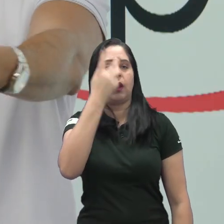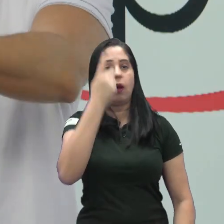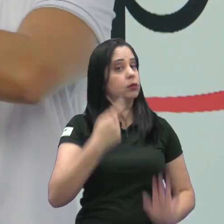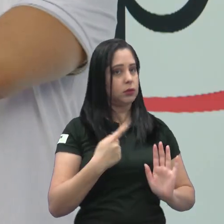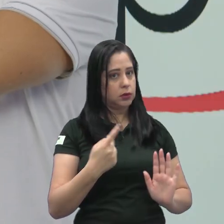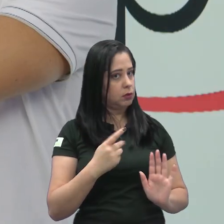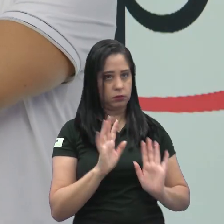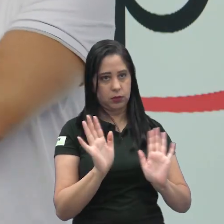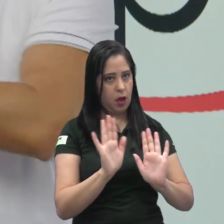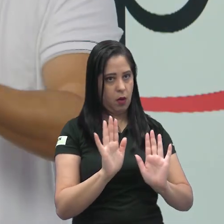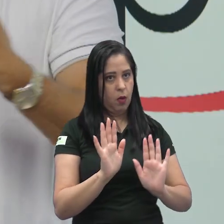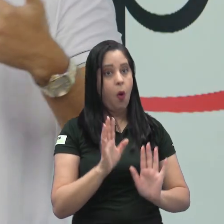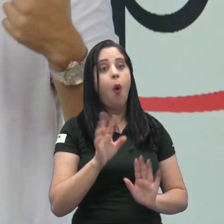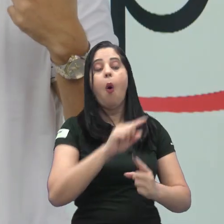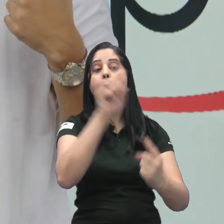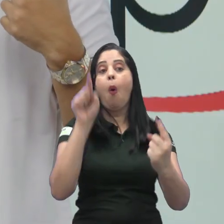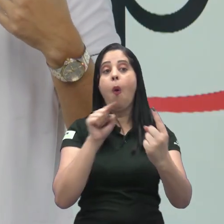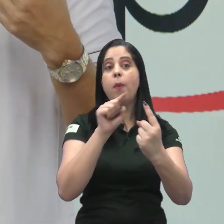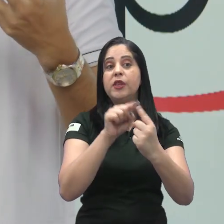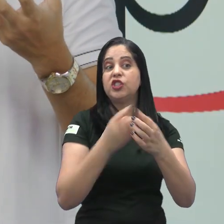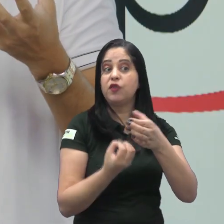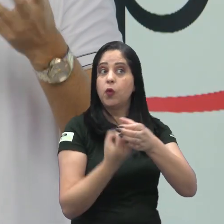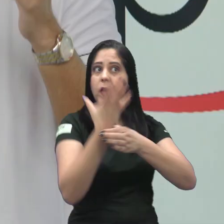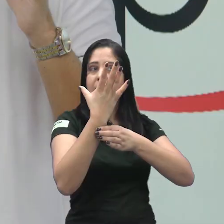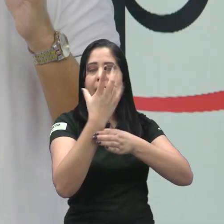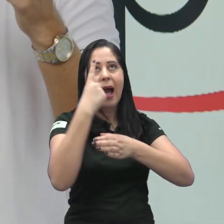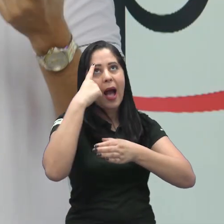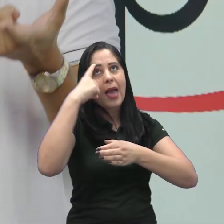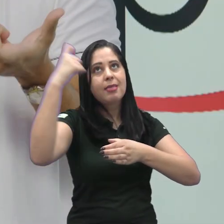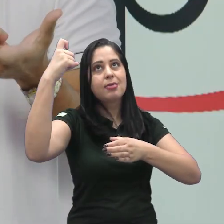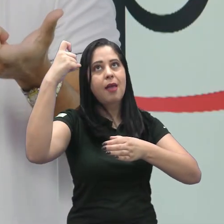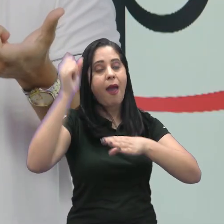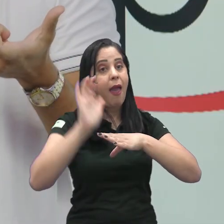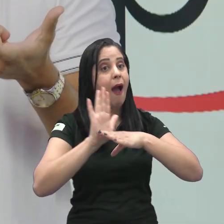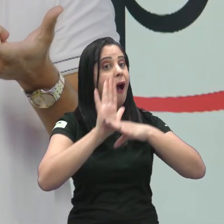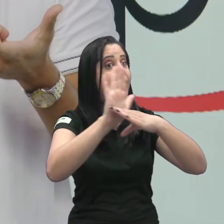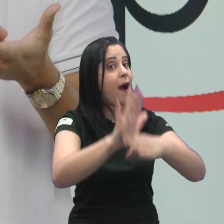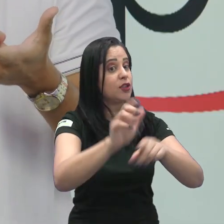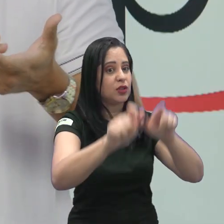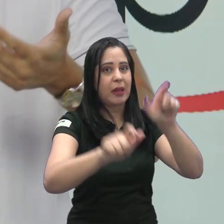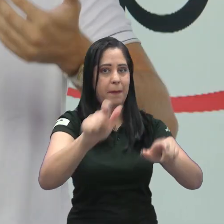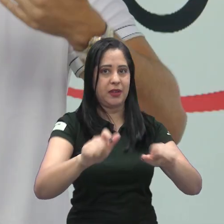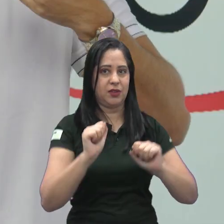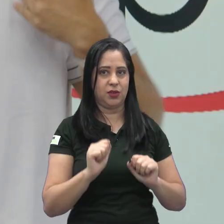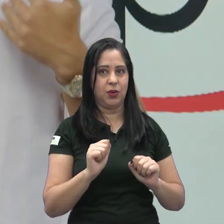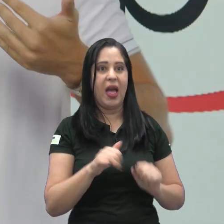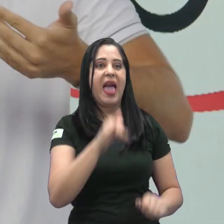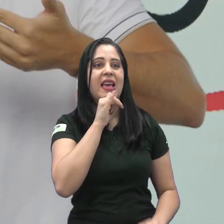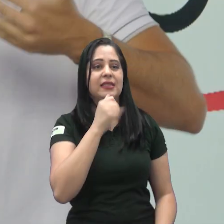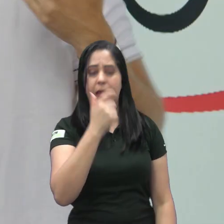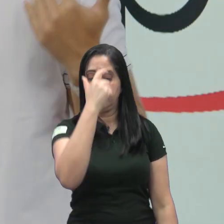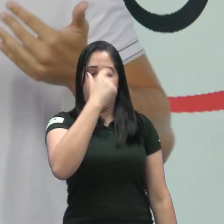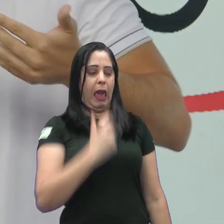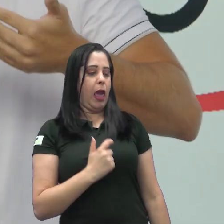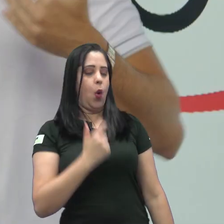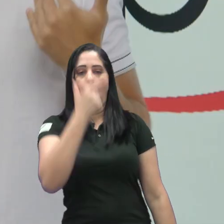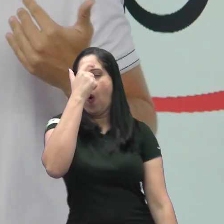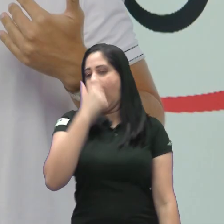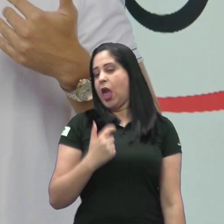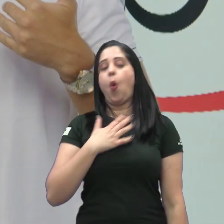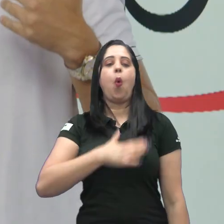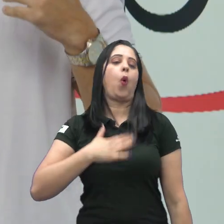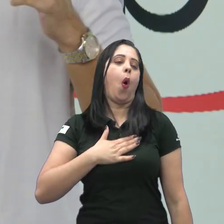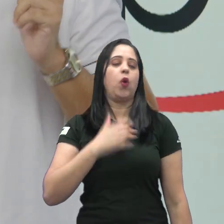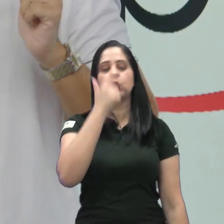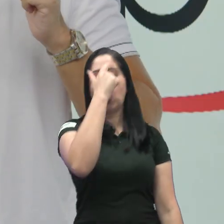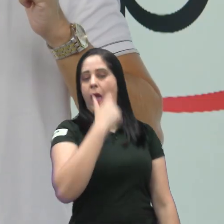ajudar o outro, como a Jéssica estava falando. Então, às vezes, a gente tem que mudar só a nossa narrativa. Ao invés de falar eu isso, eu aquilo, eu